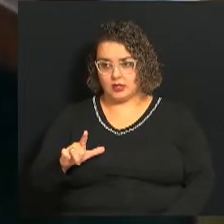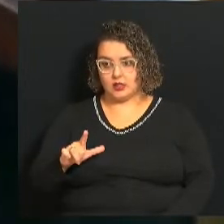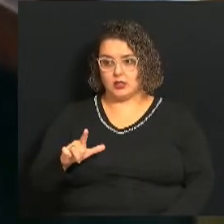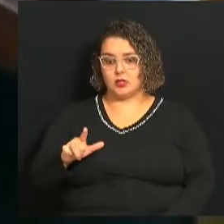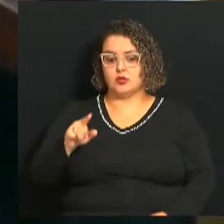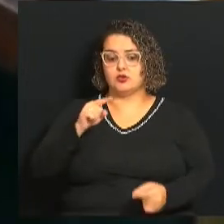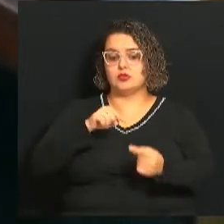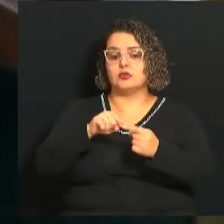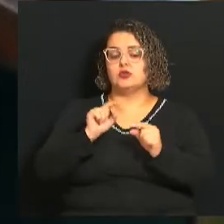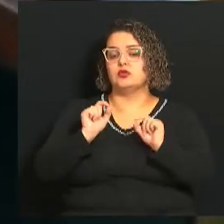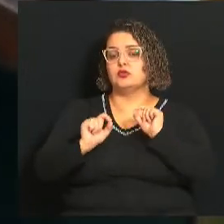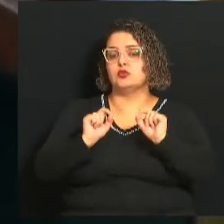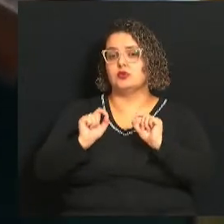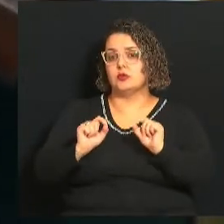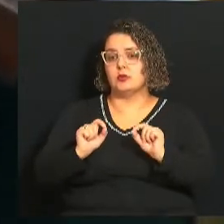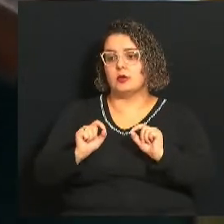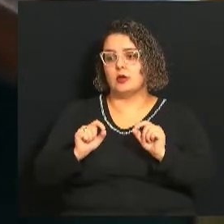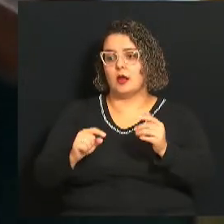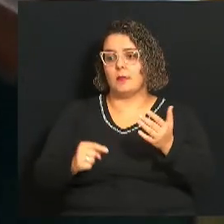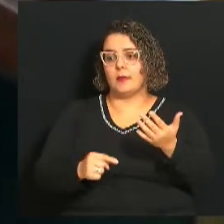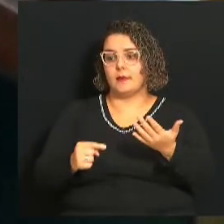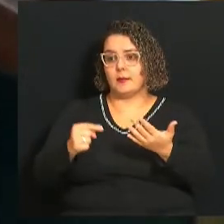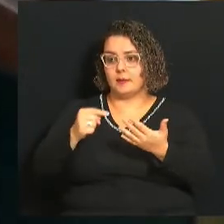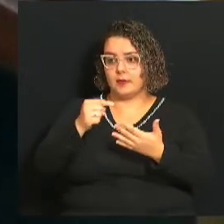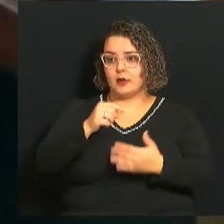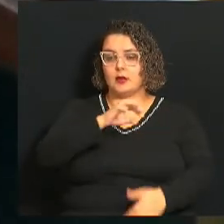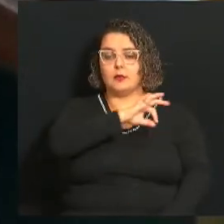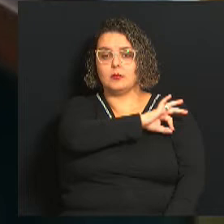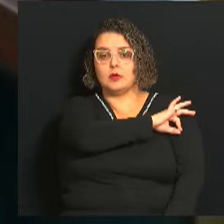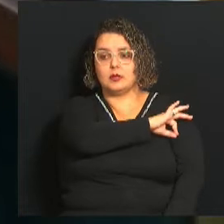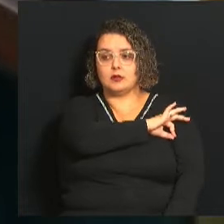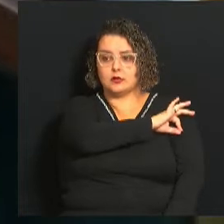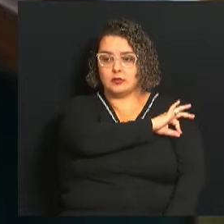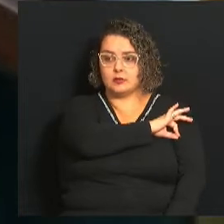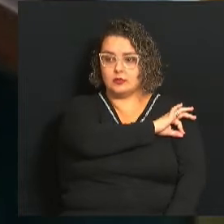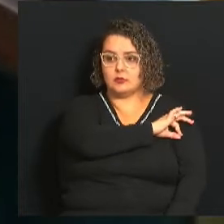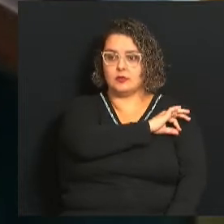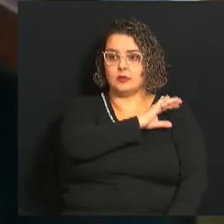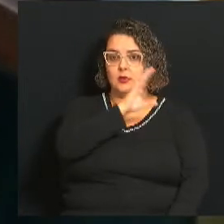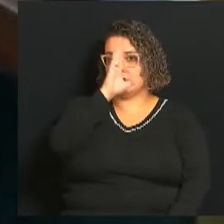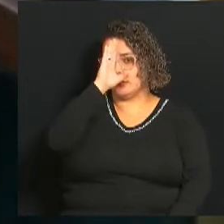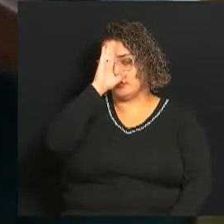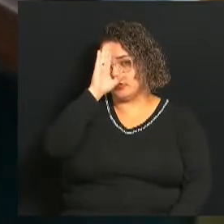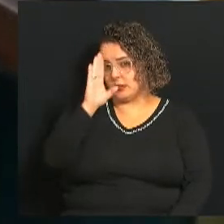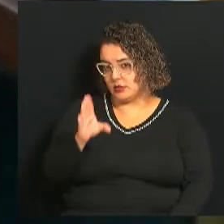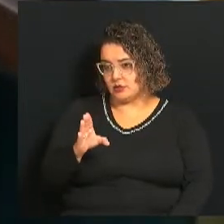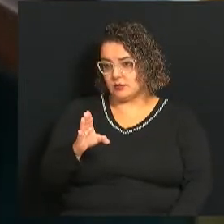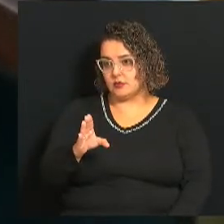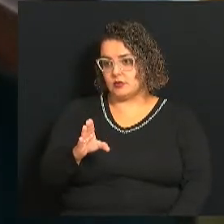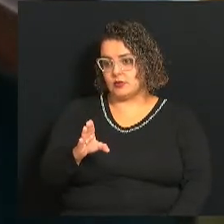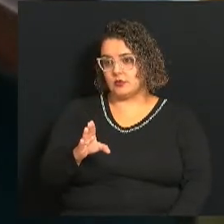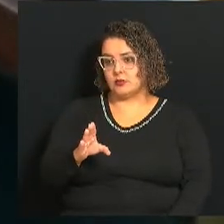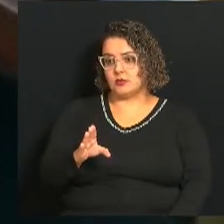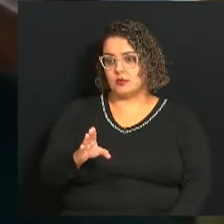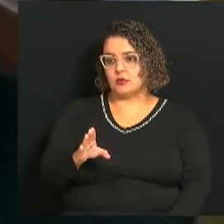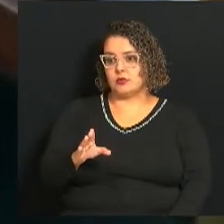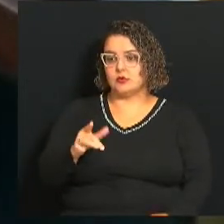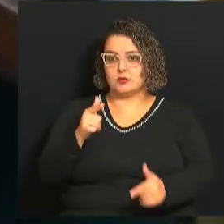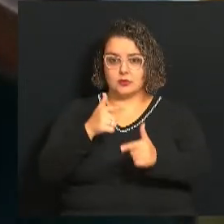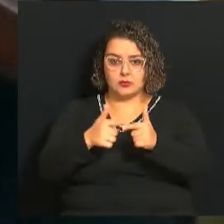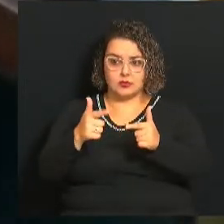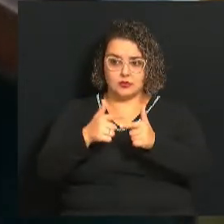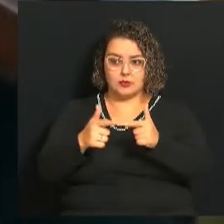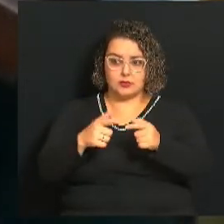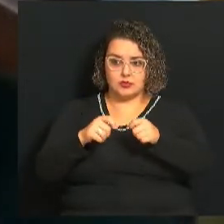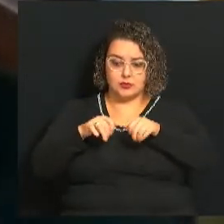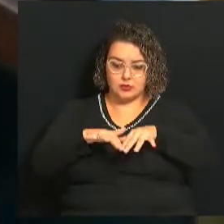que ela aponte para a Prefeitura as prioridades em função dos problemas de fornecimento